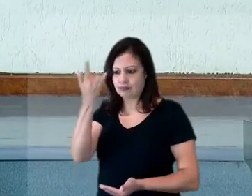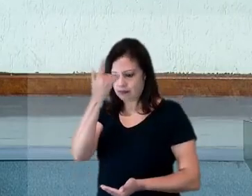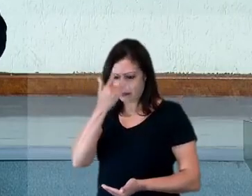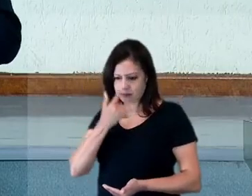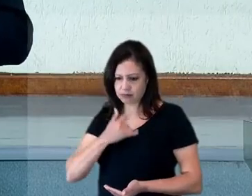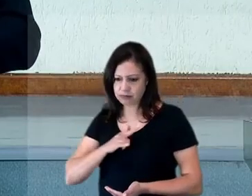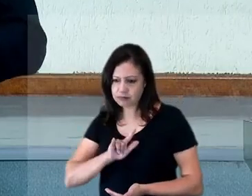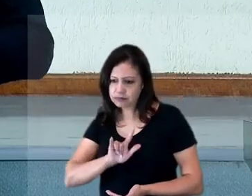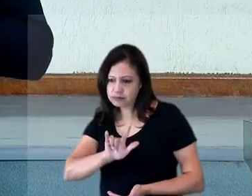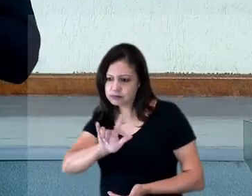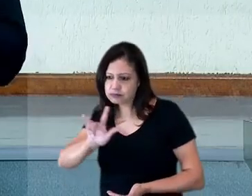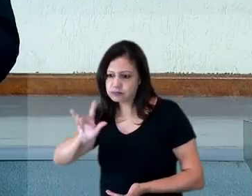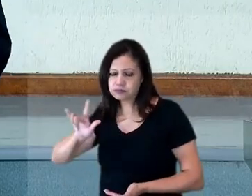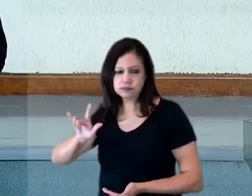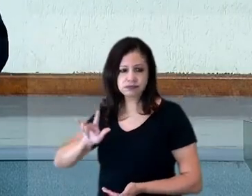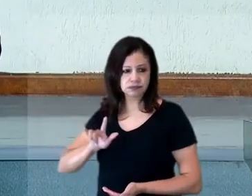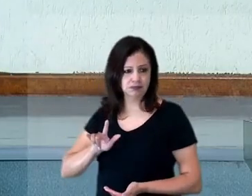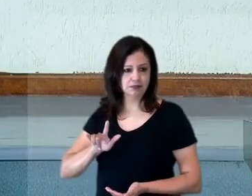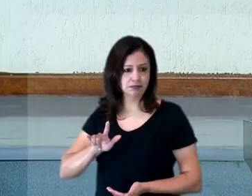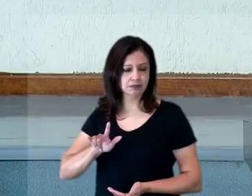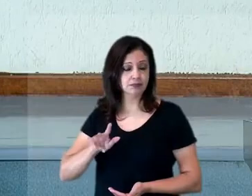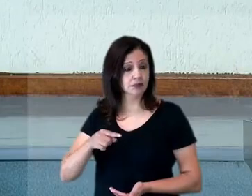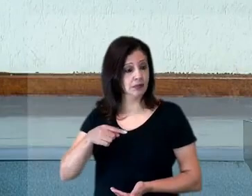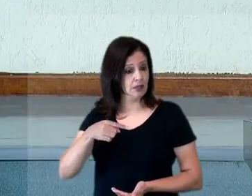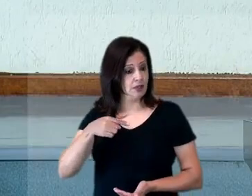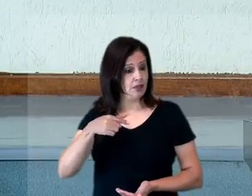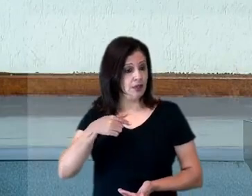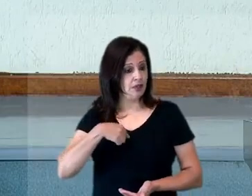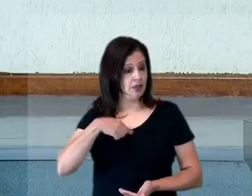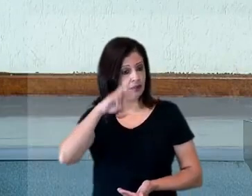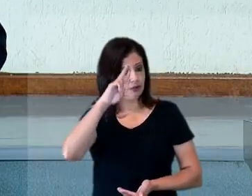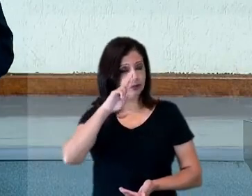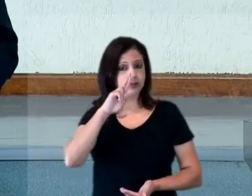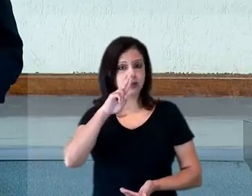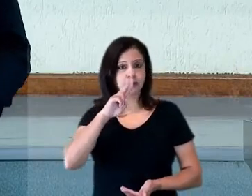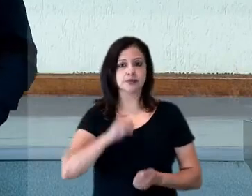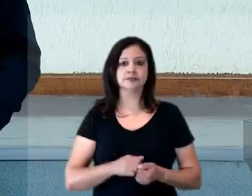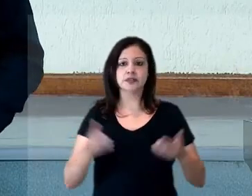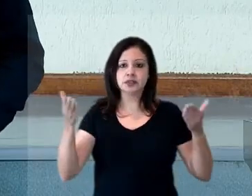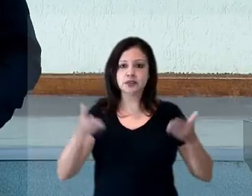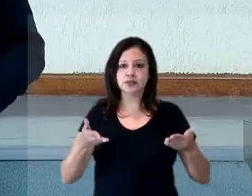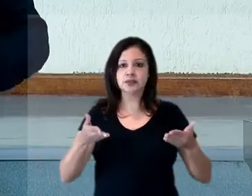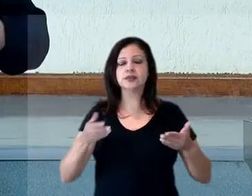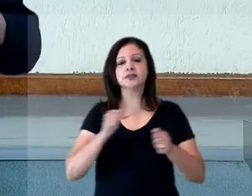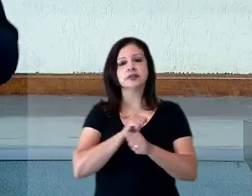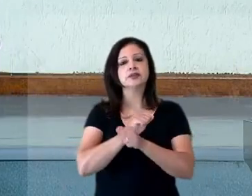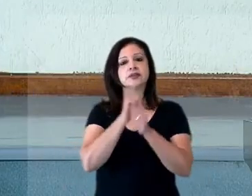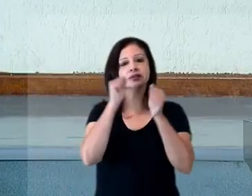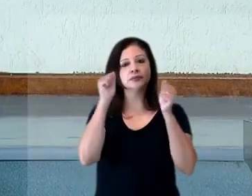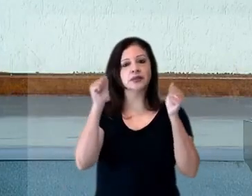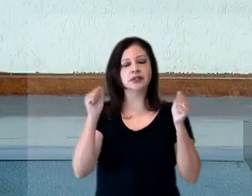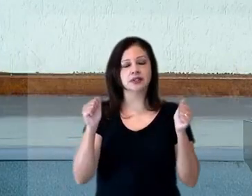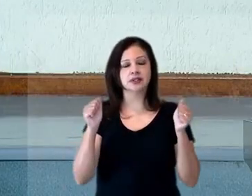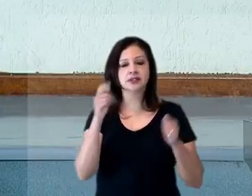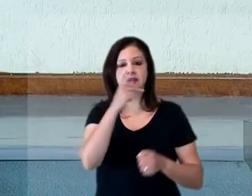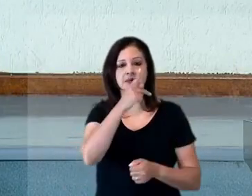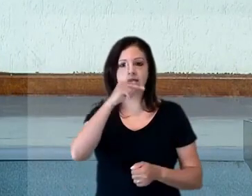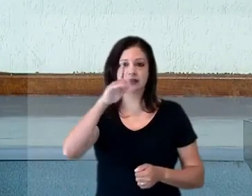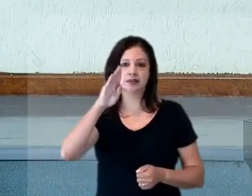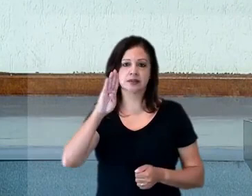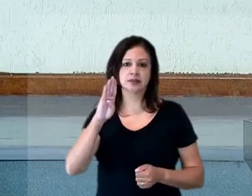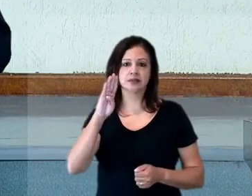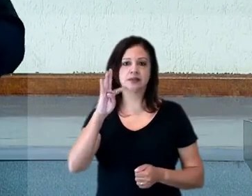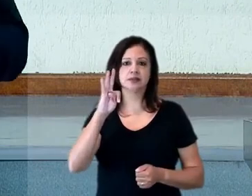Senhor. Interessante que a palavra que o presbítero Tom trouxe pela manhã, falando no sentido